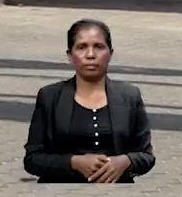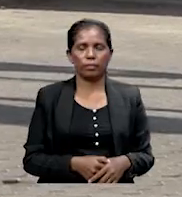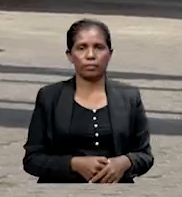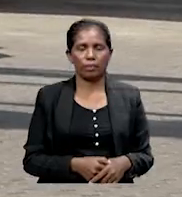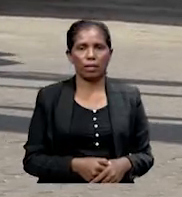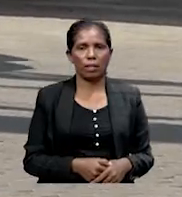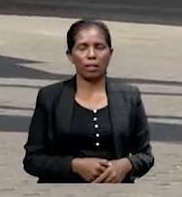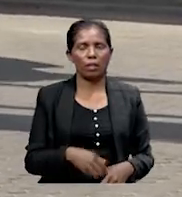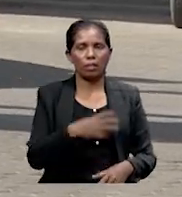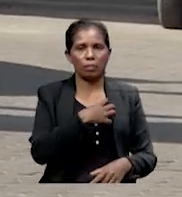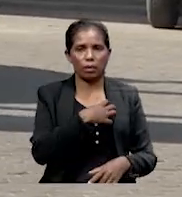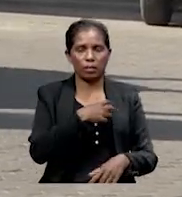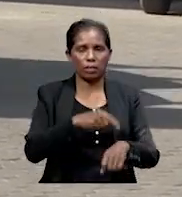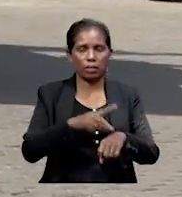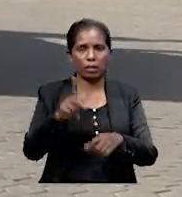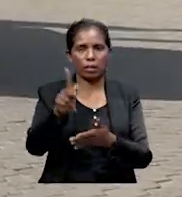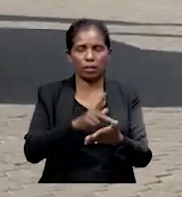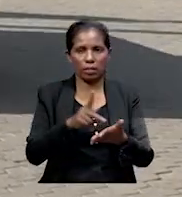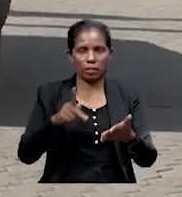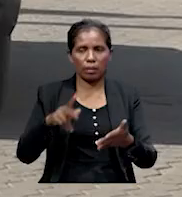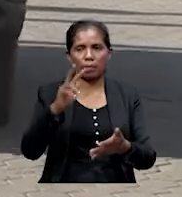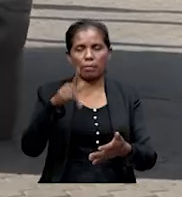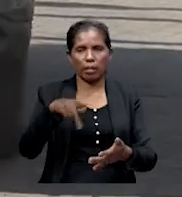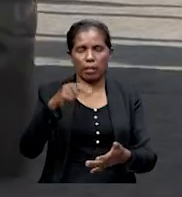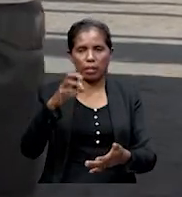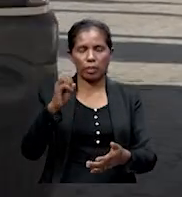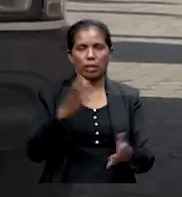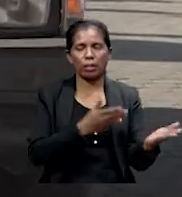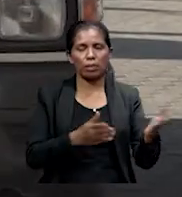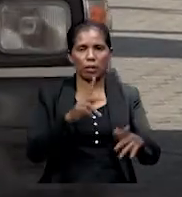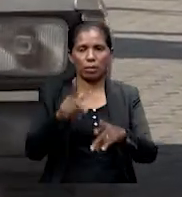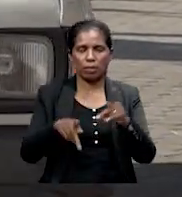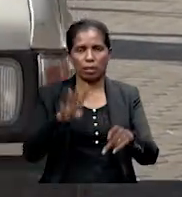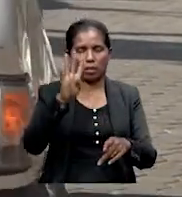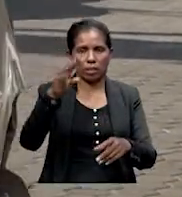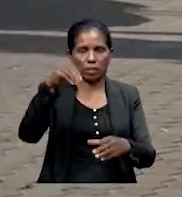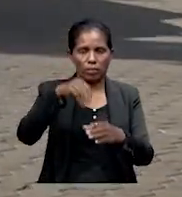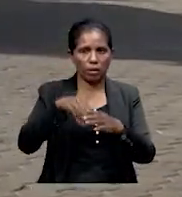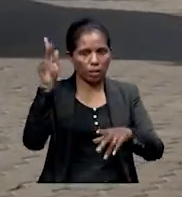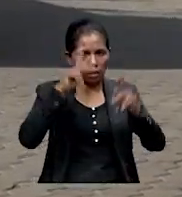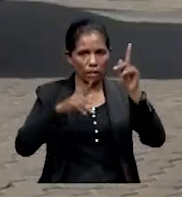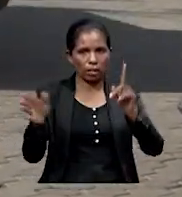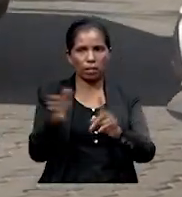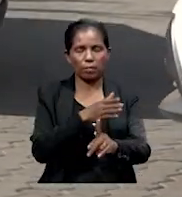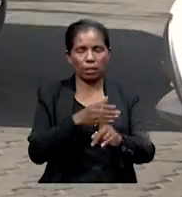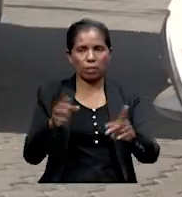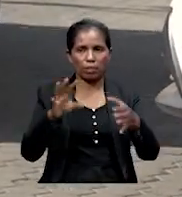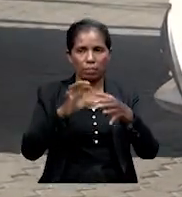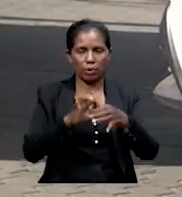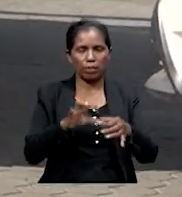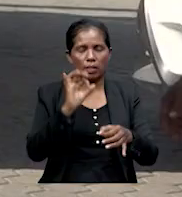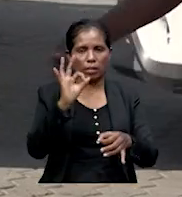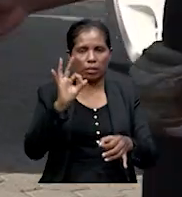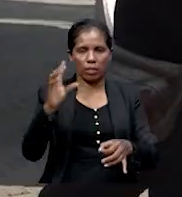Polícia Nacional Científica Investigação Criminal PENSIC, lore suspeito na Inhat, envolve e acaso Baco, membro FF de Tele, componente